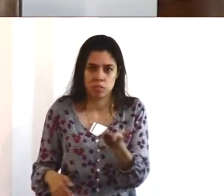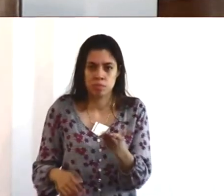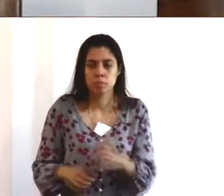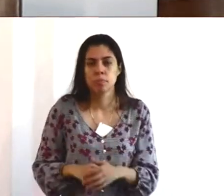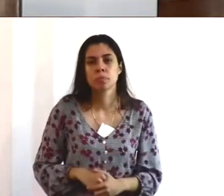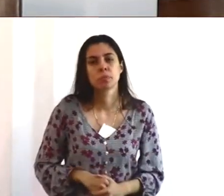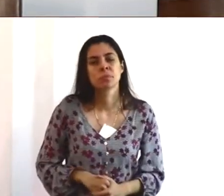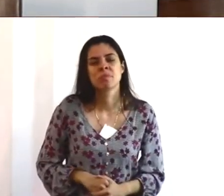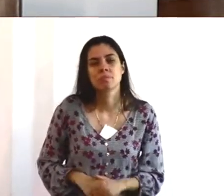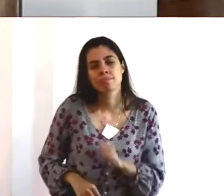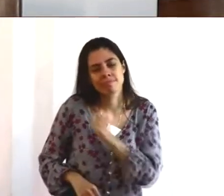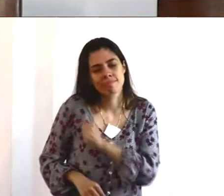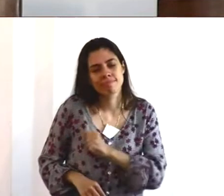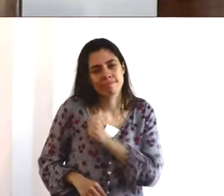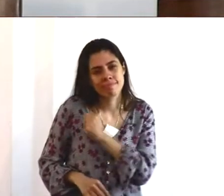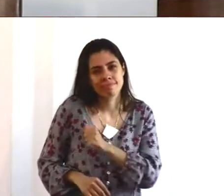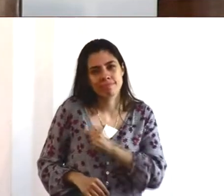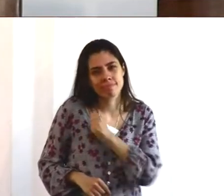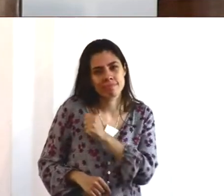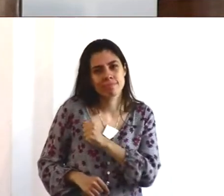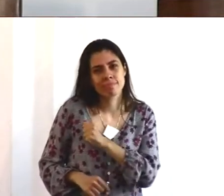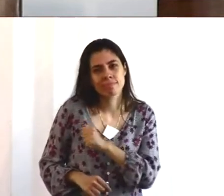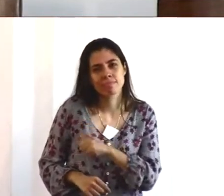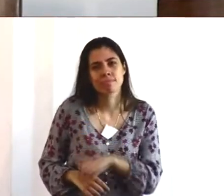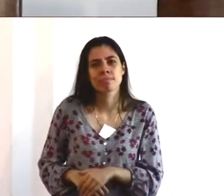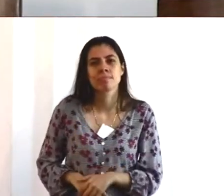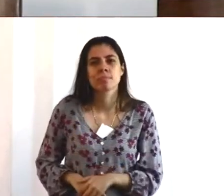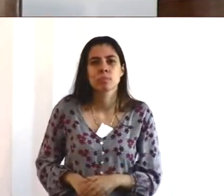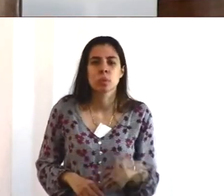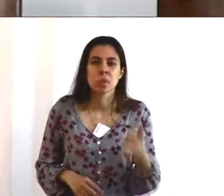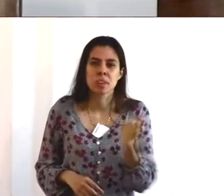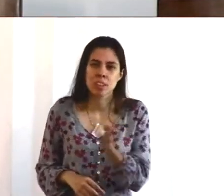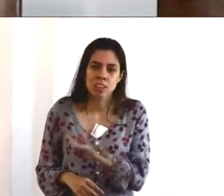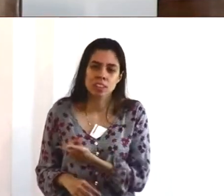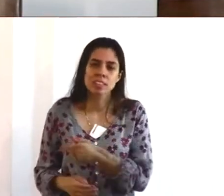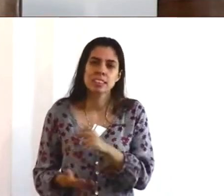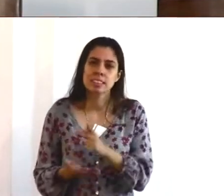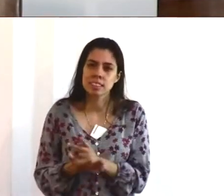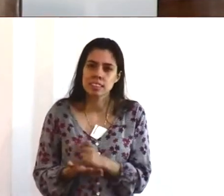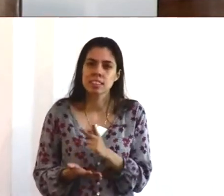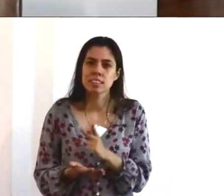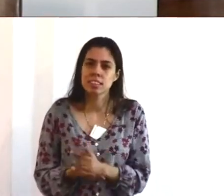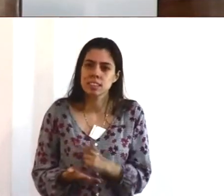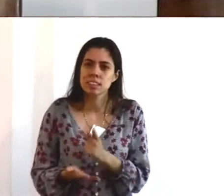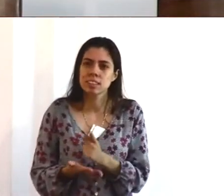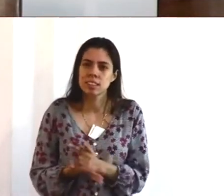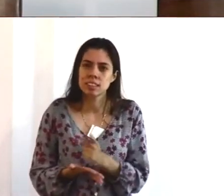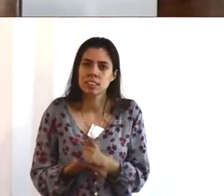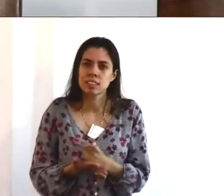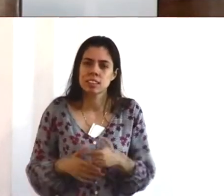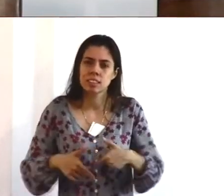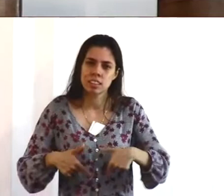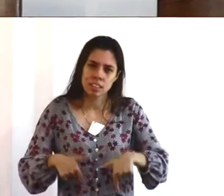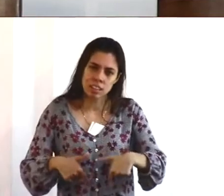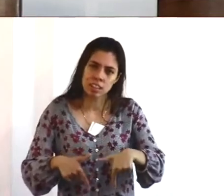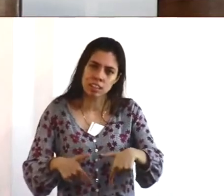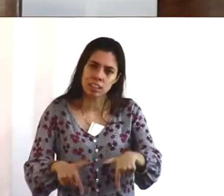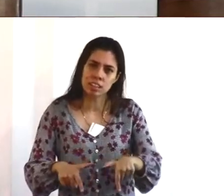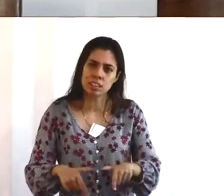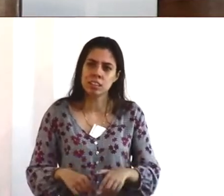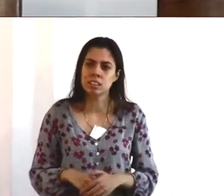queridos, nós estamos em constante luta. A nossa vida é uma vida